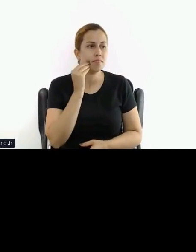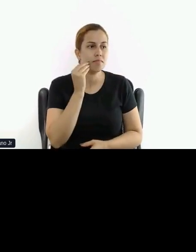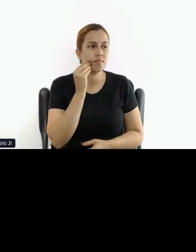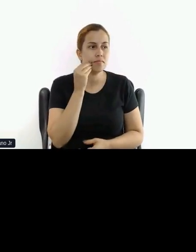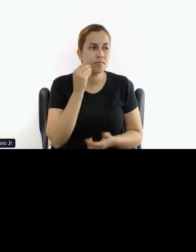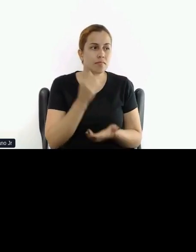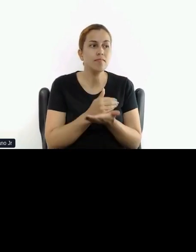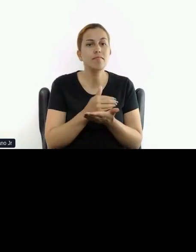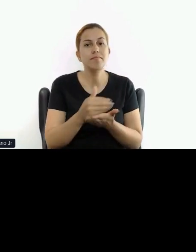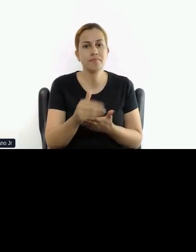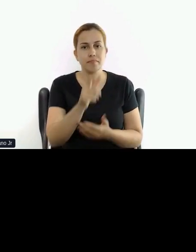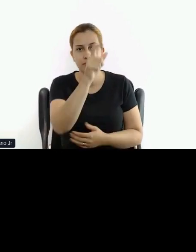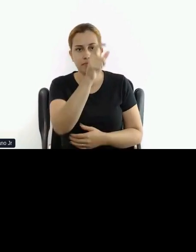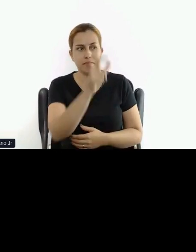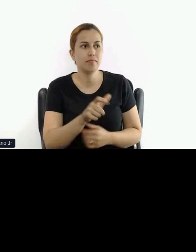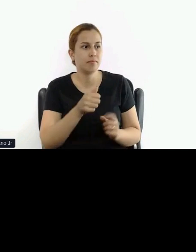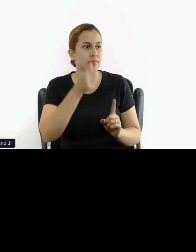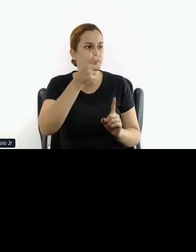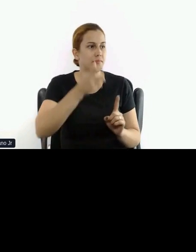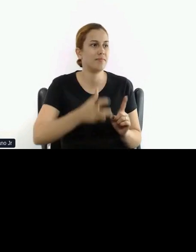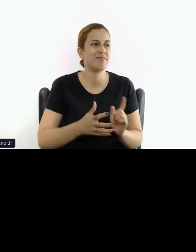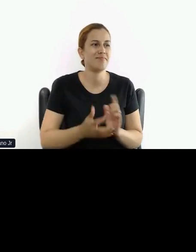sobre ela, por exemplo. É uma...